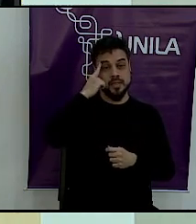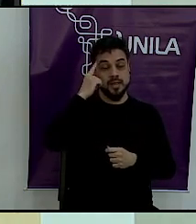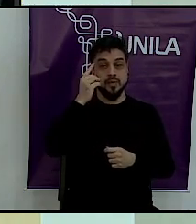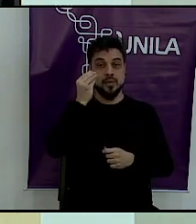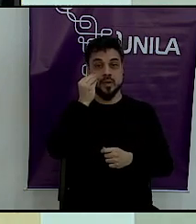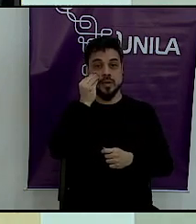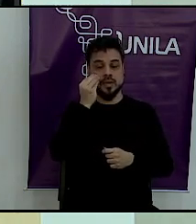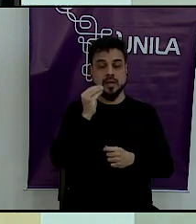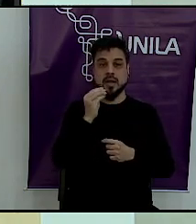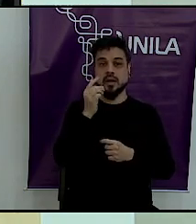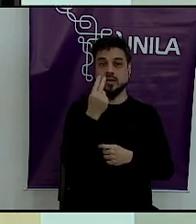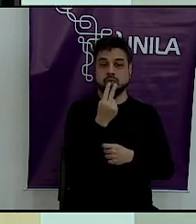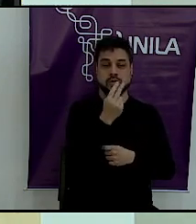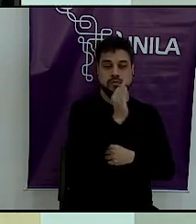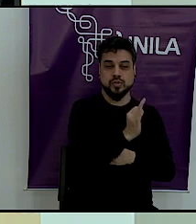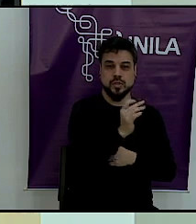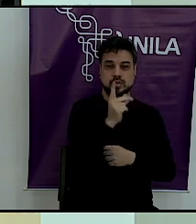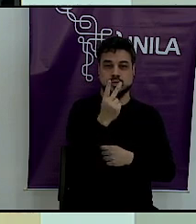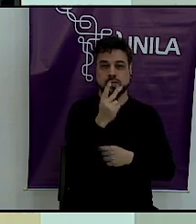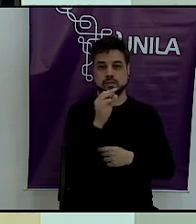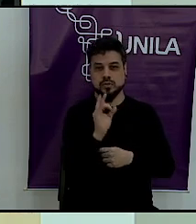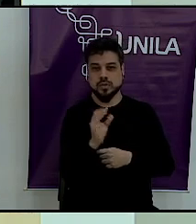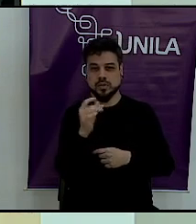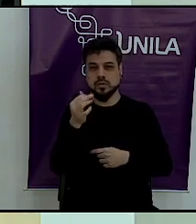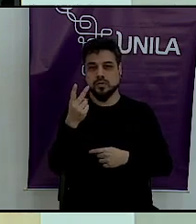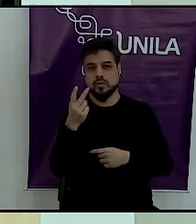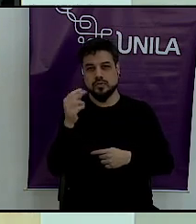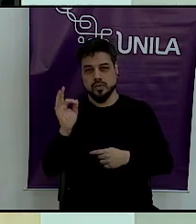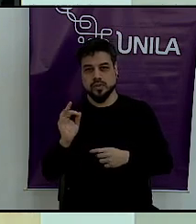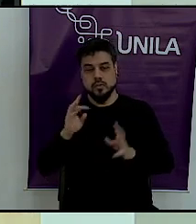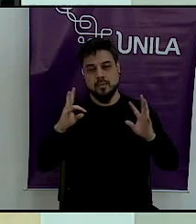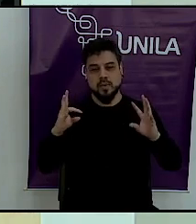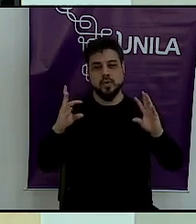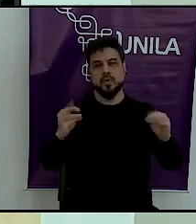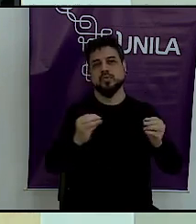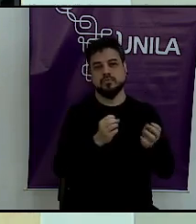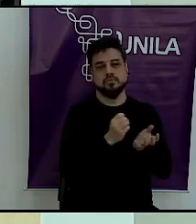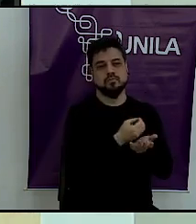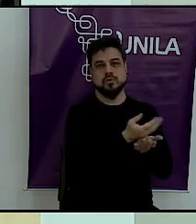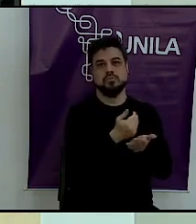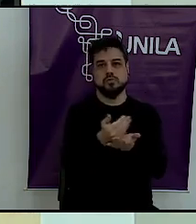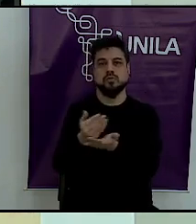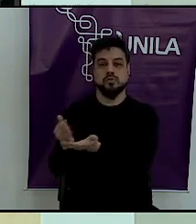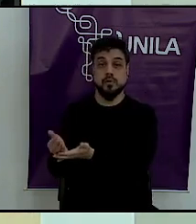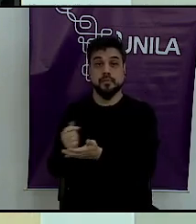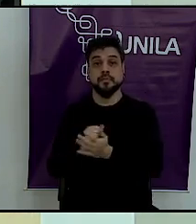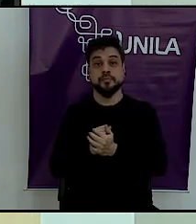2% de orçamento para cada macrounidade e destacar alguns projetos, como nós falamos